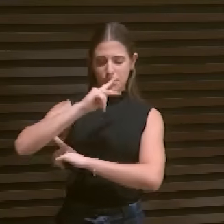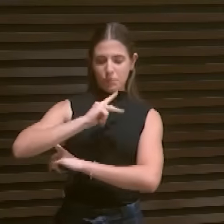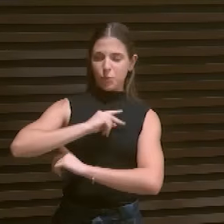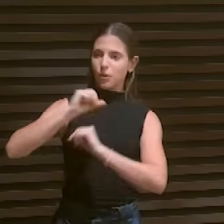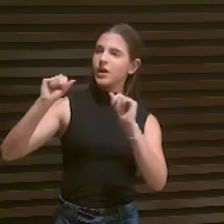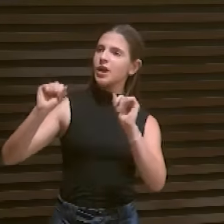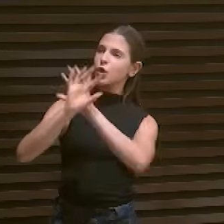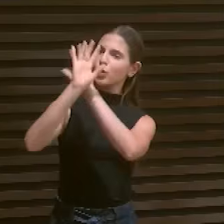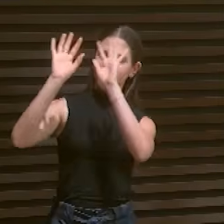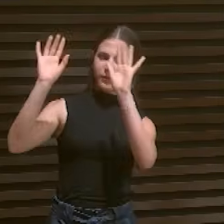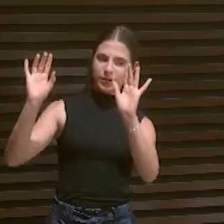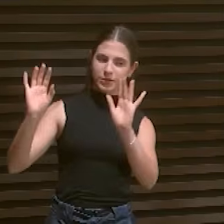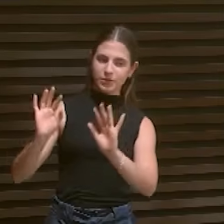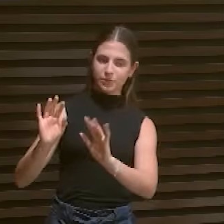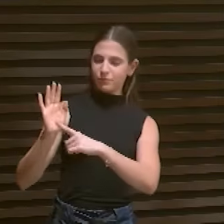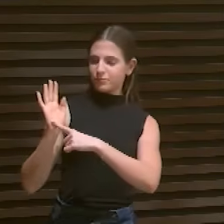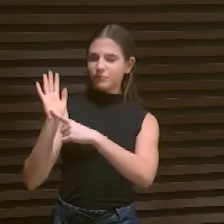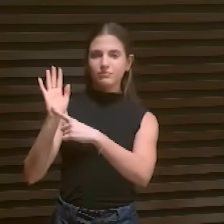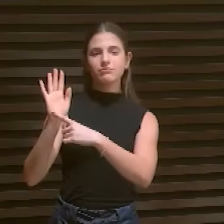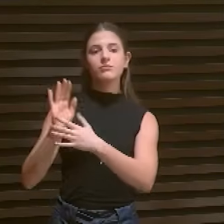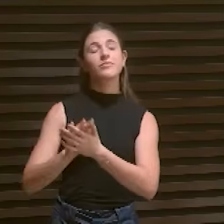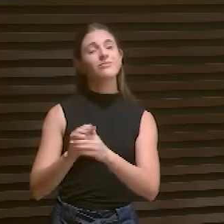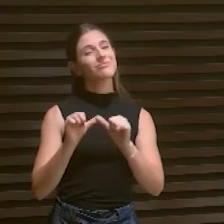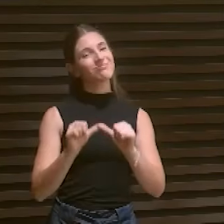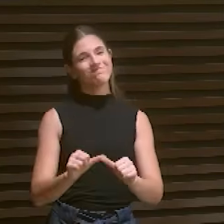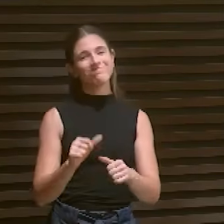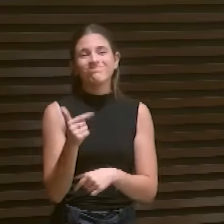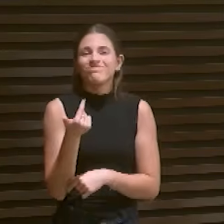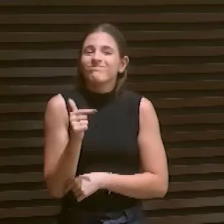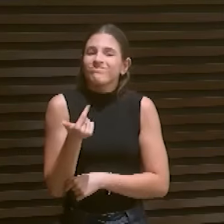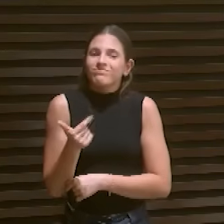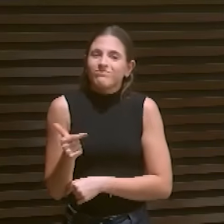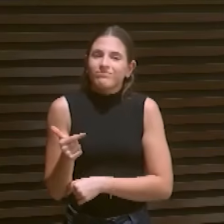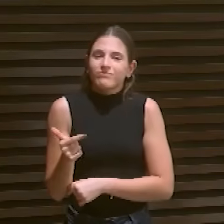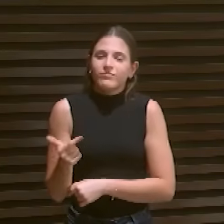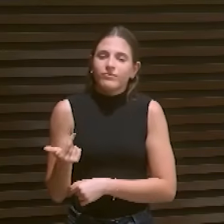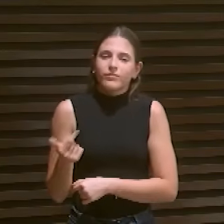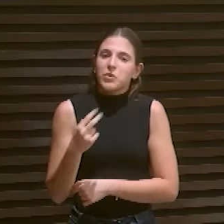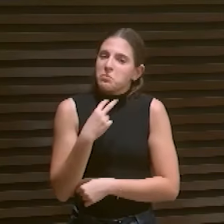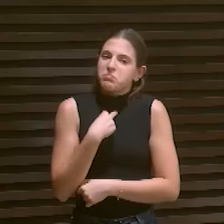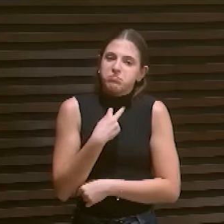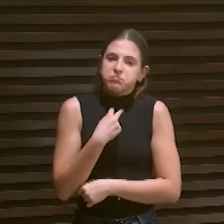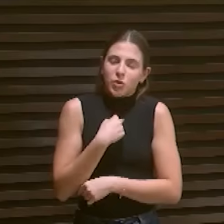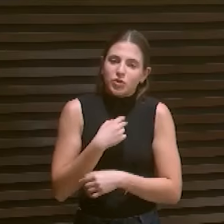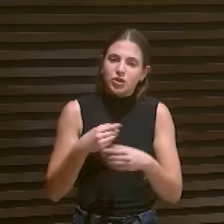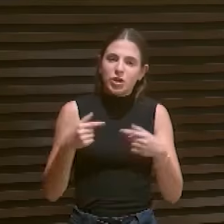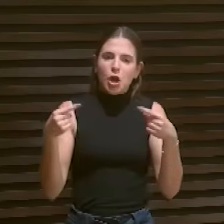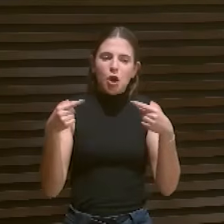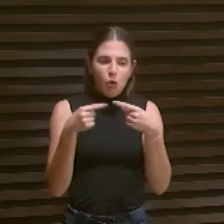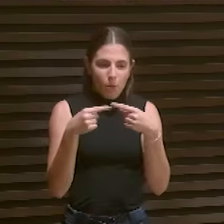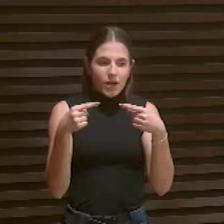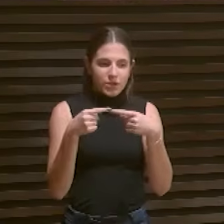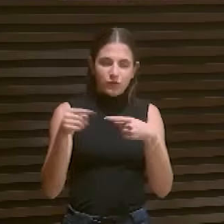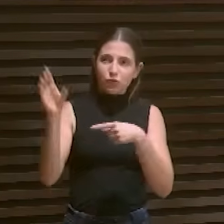autoglorificação. E isso não tem como ser compatível com